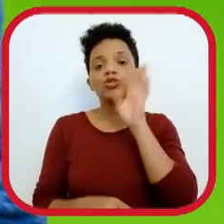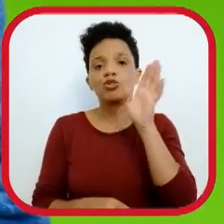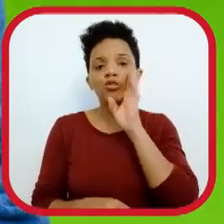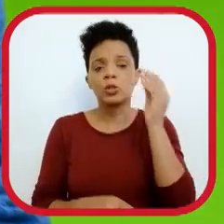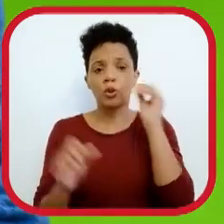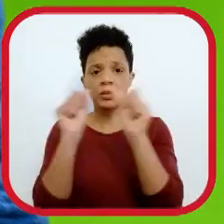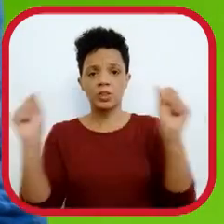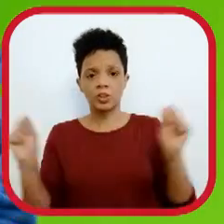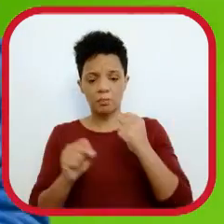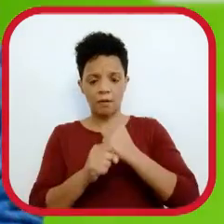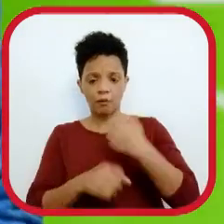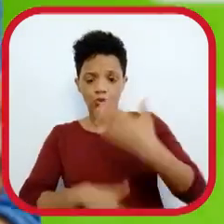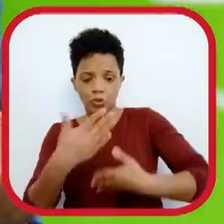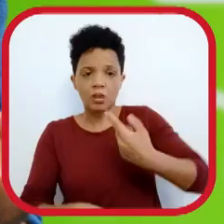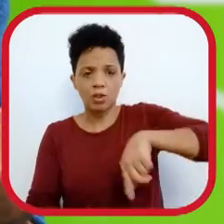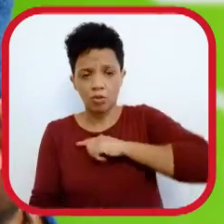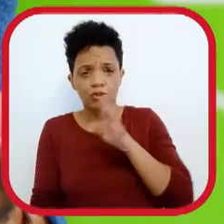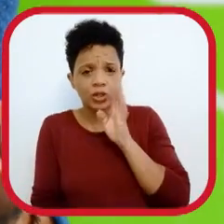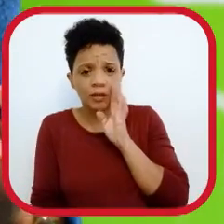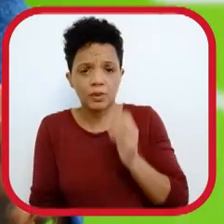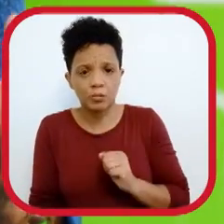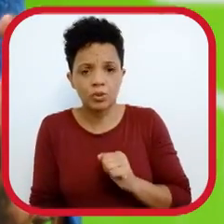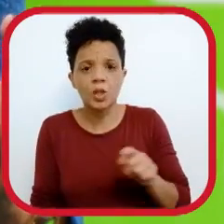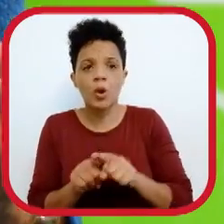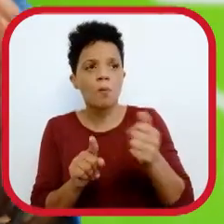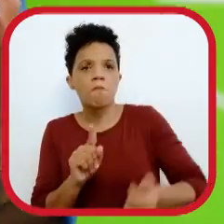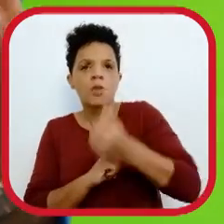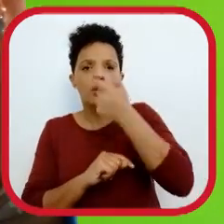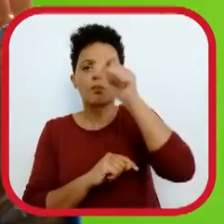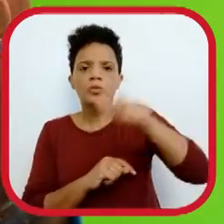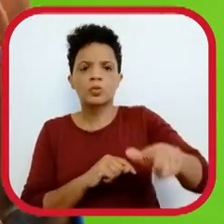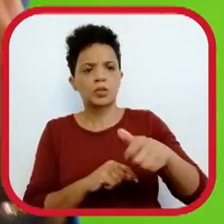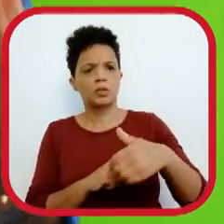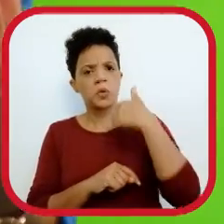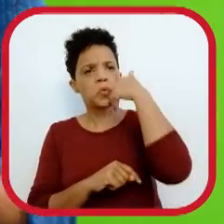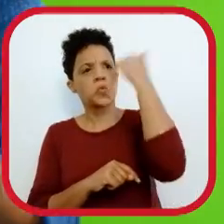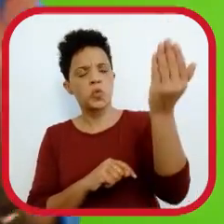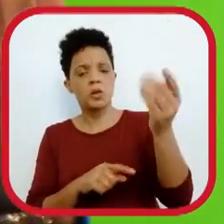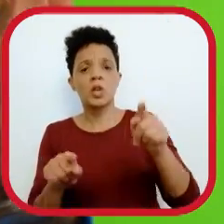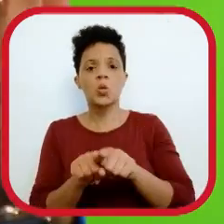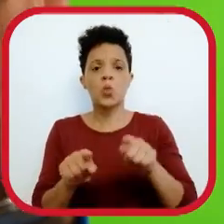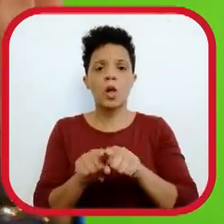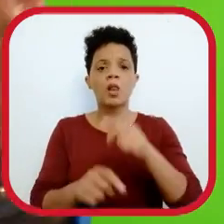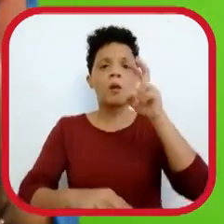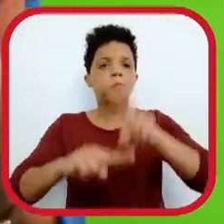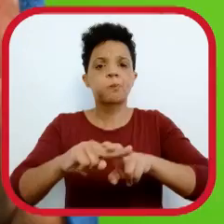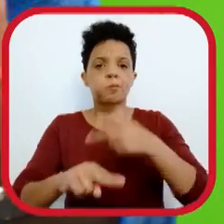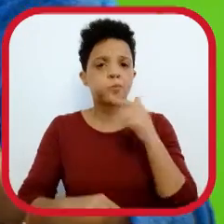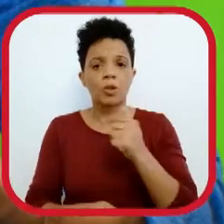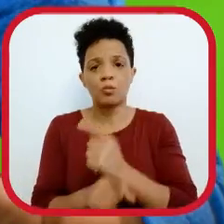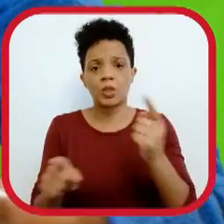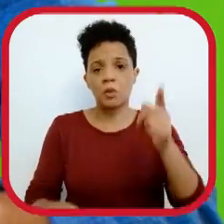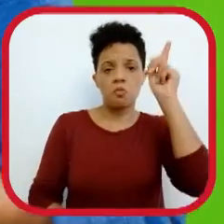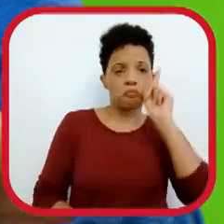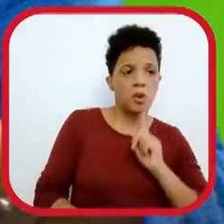já vimos o que é um sistema a funcionar com os seus melhores, as pessoas altamente competentes a não poderem ir